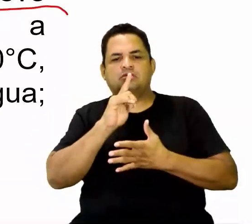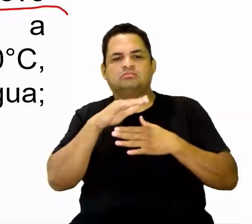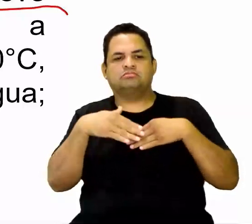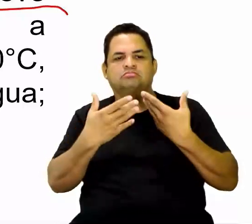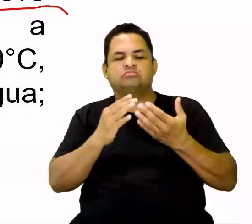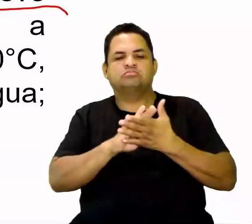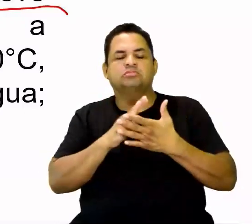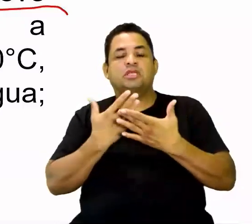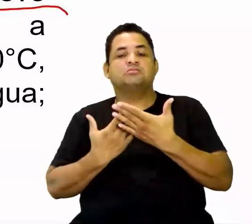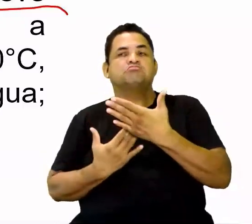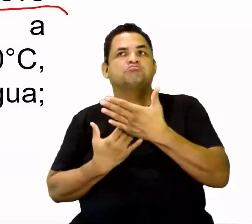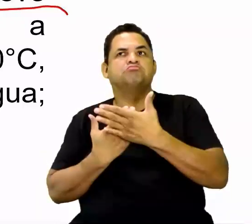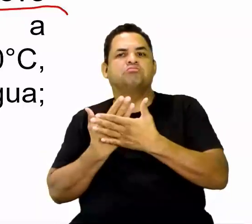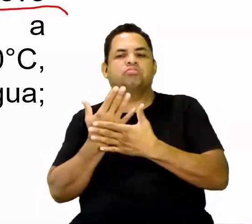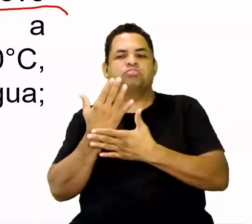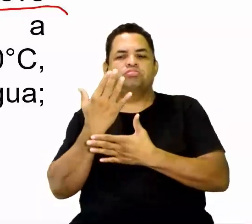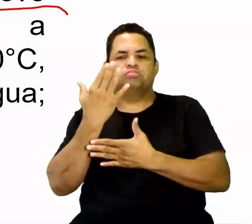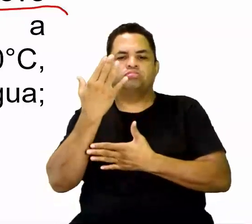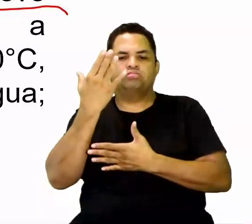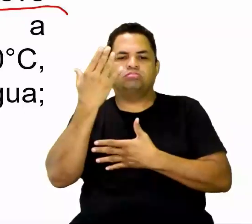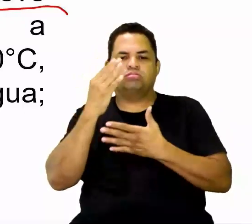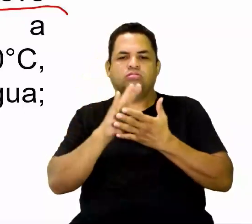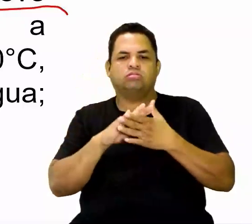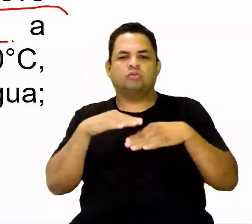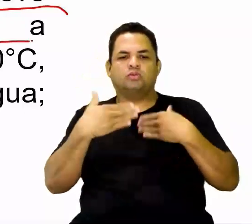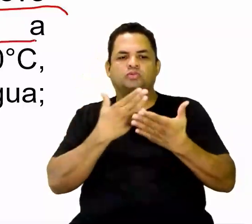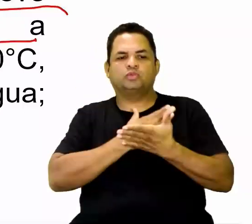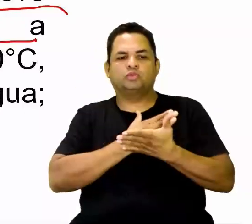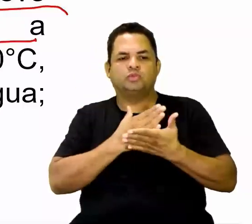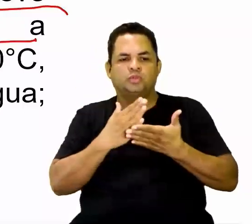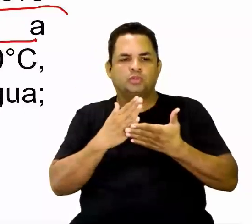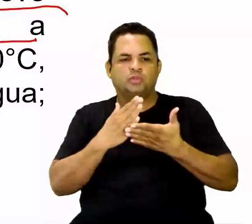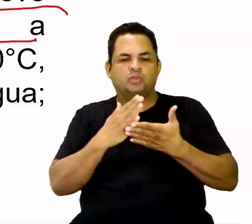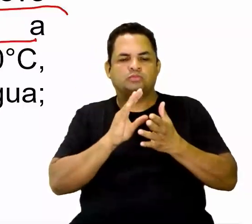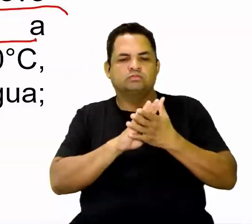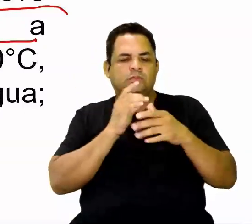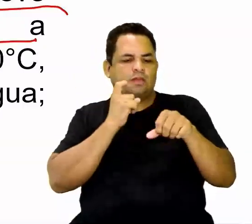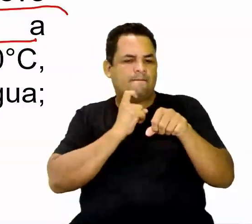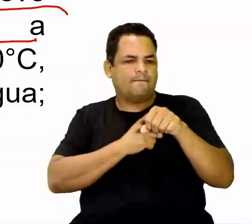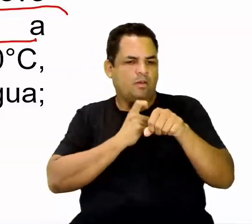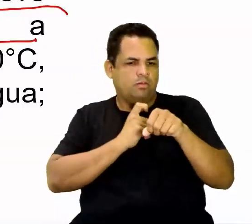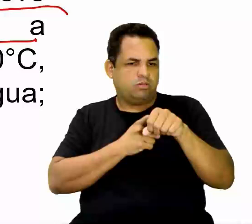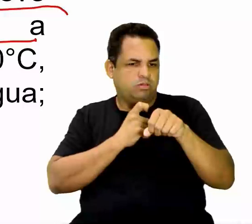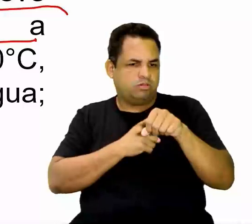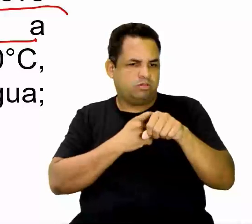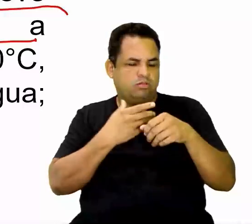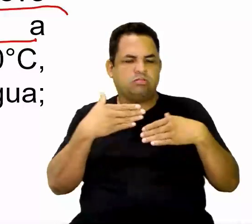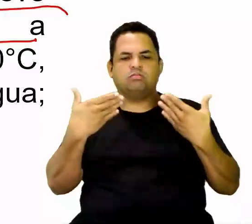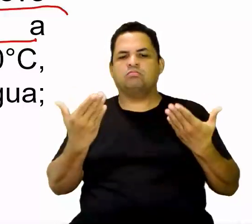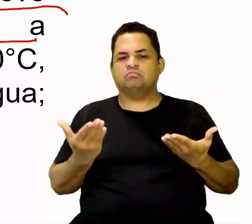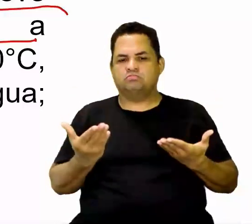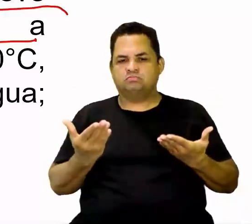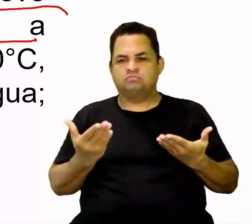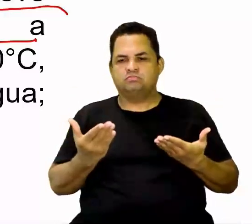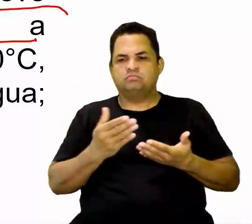deve ter evaporado quando se iniciou a cristalização?